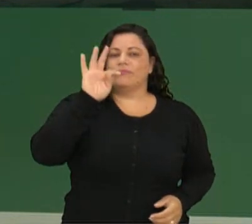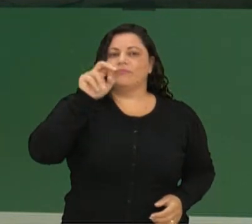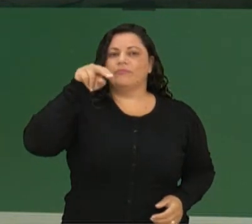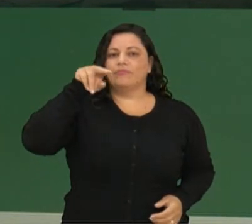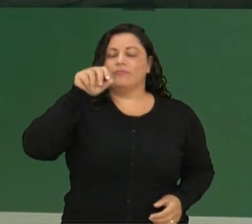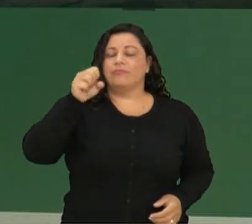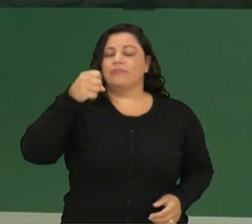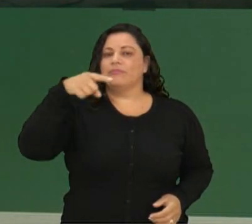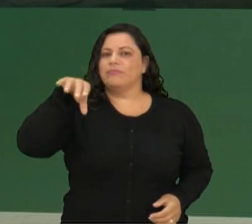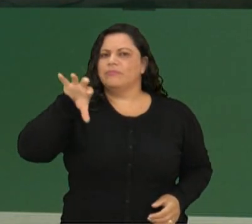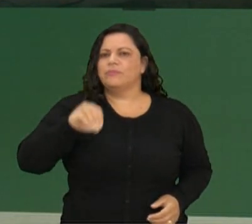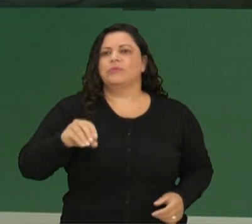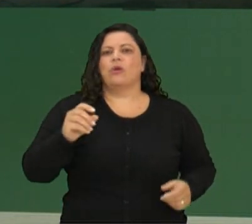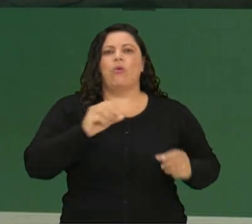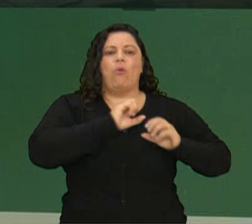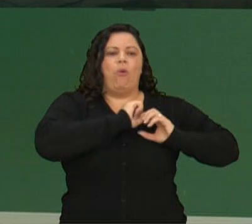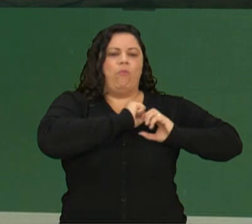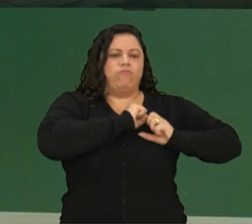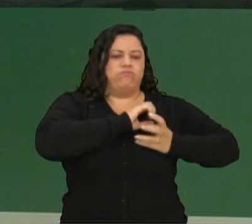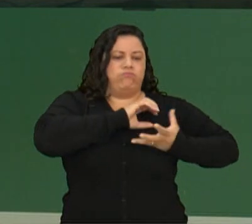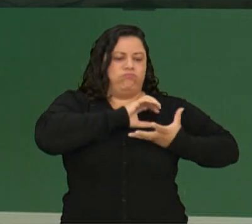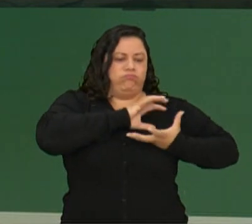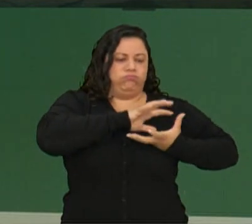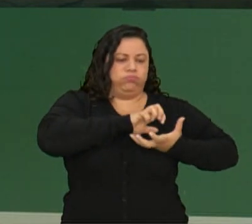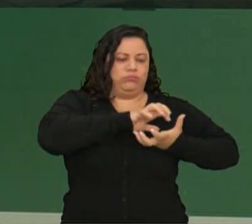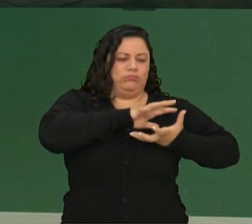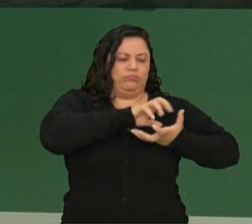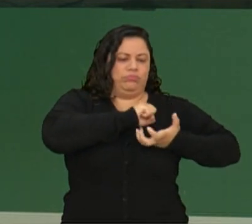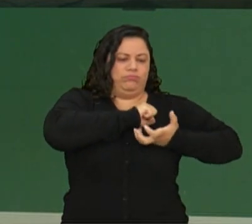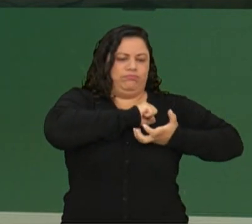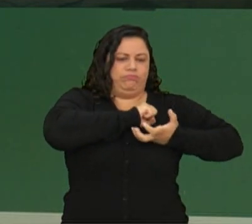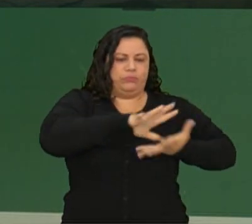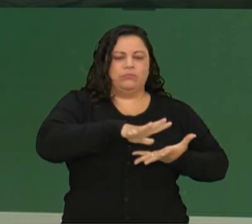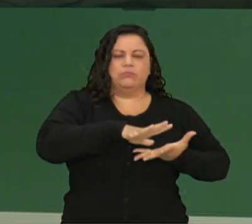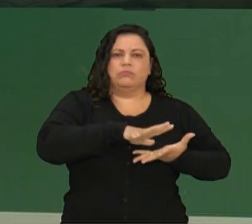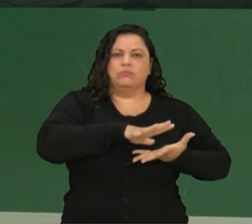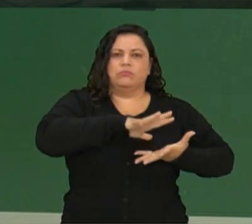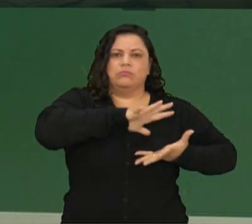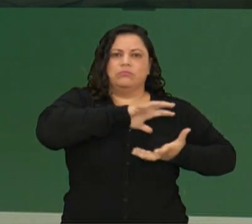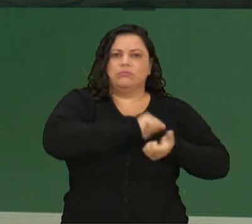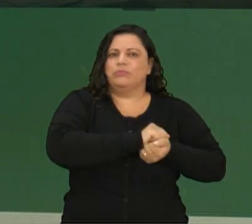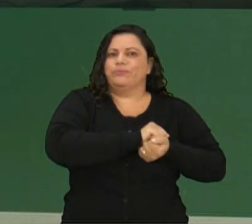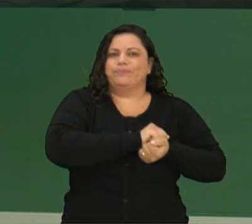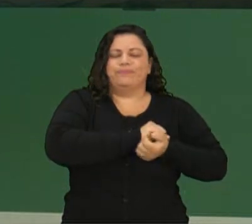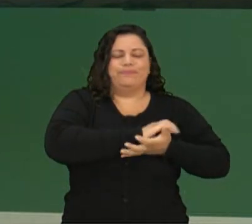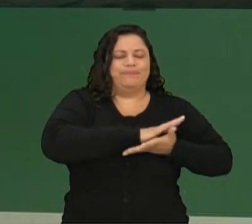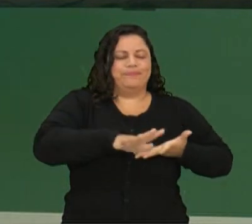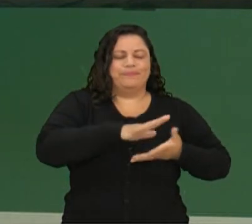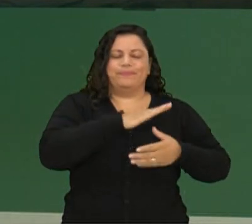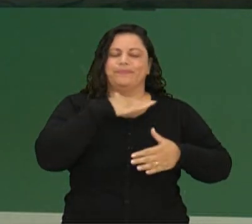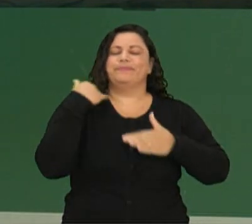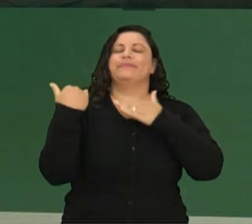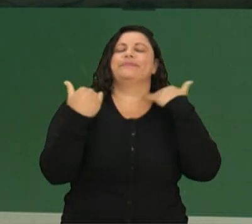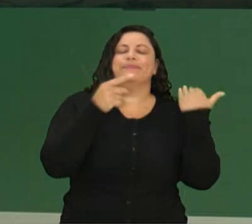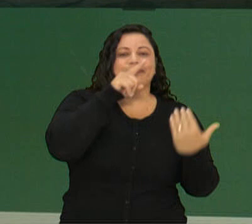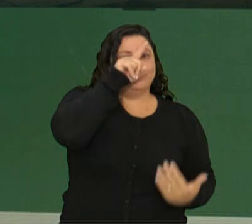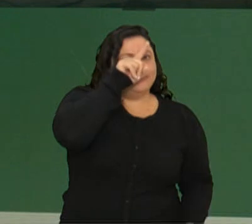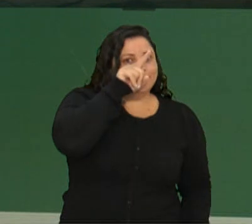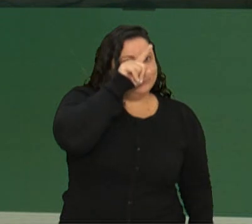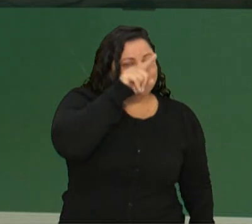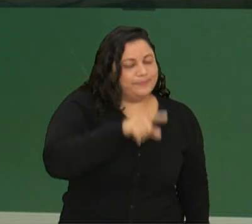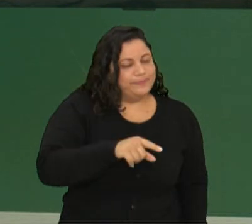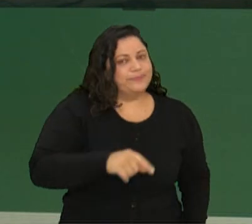infarto fulminante, tá? Aqueles em que a pessoa, né, não dá nem tempo de uma ajuda médica chegar, muitas vezes.